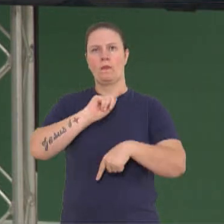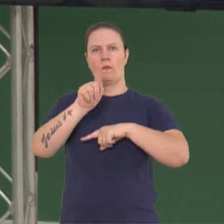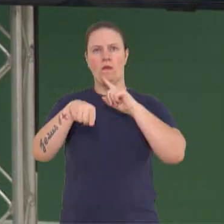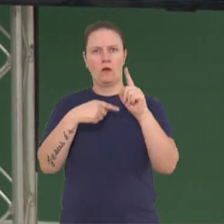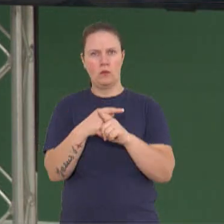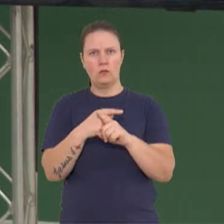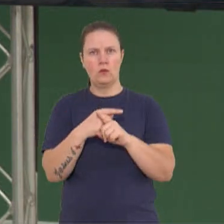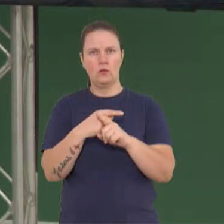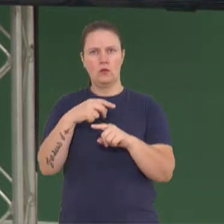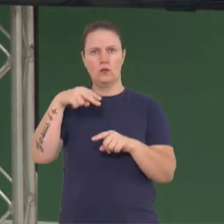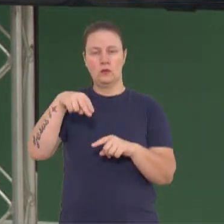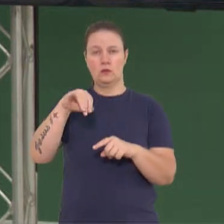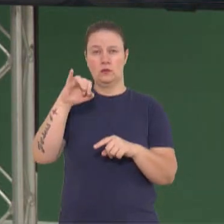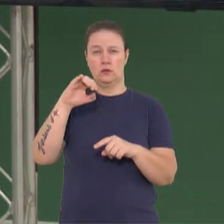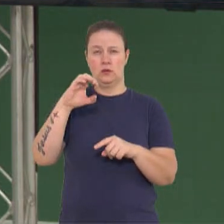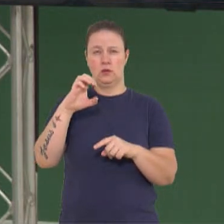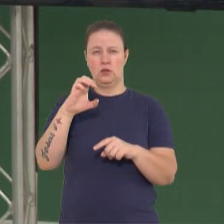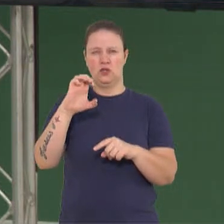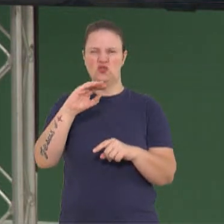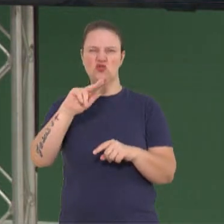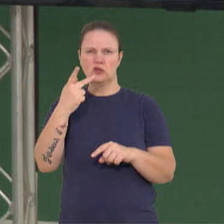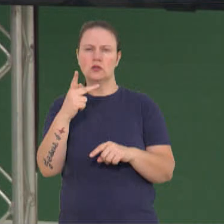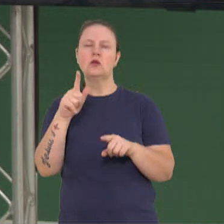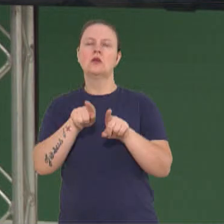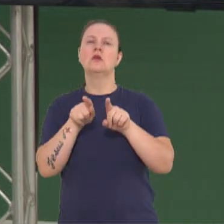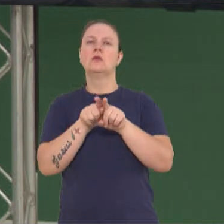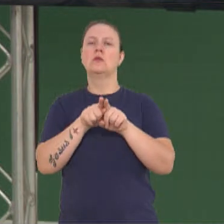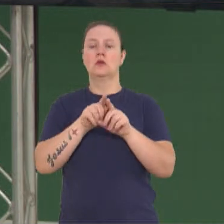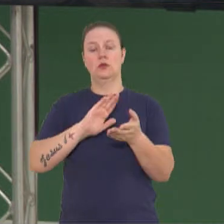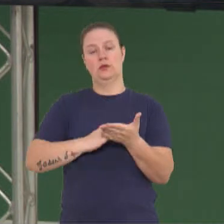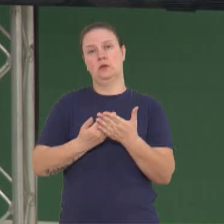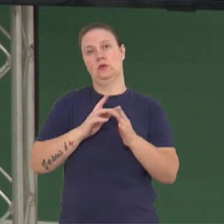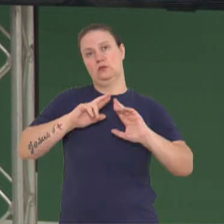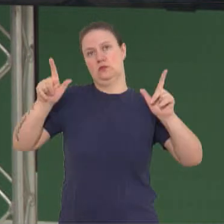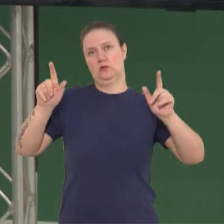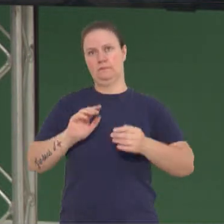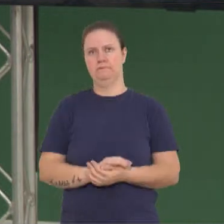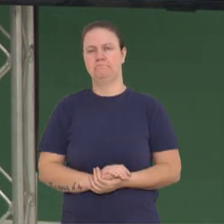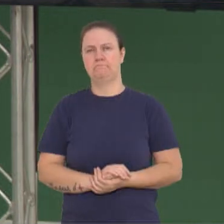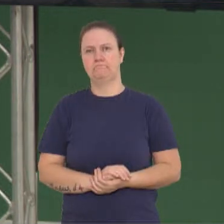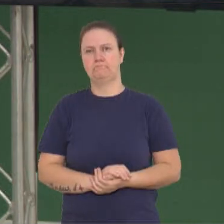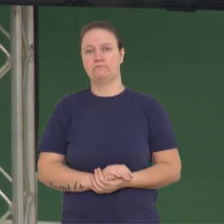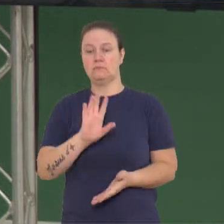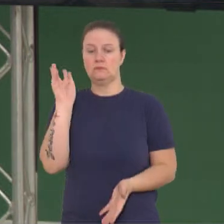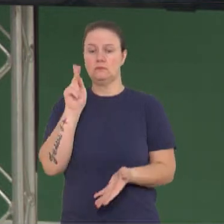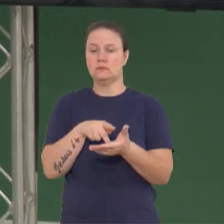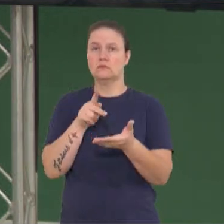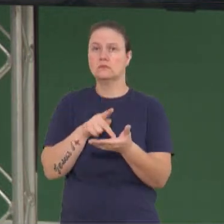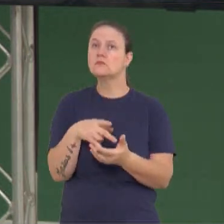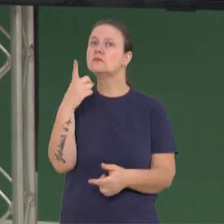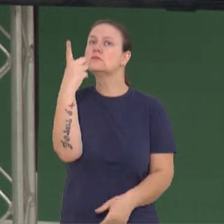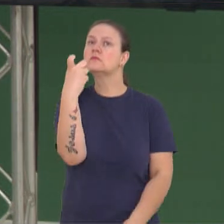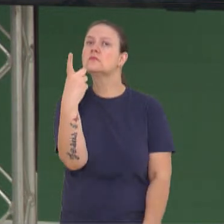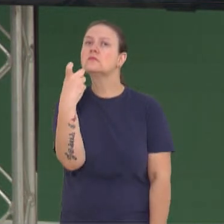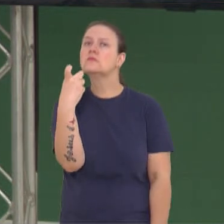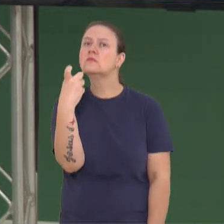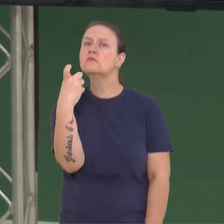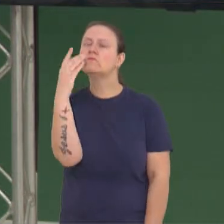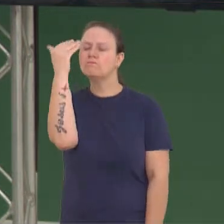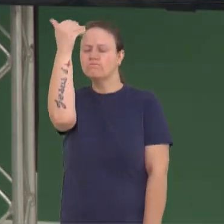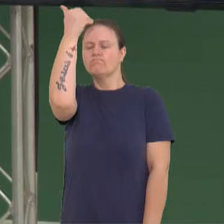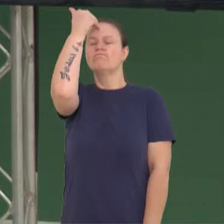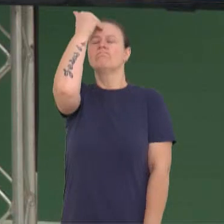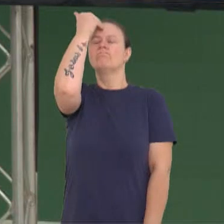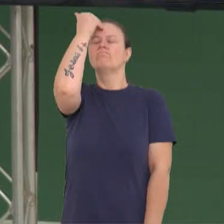Nietzsche vai interpretar diferente. O Hegel tem um pensamento que a dialética vai levar a uma verdade única, uma verdade que o Hegel chama de espírito absoluto,